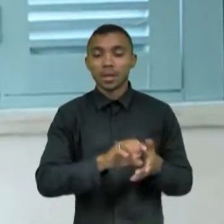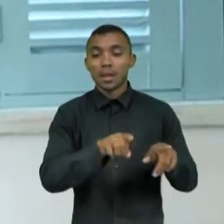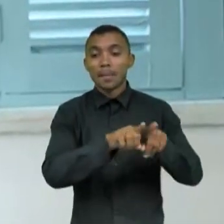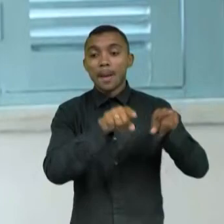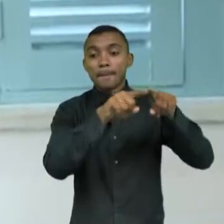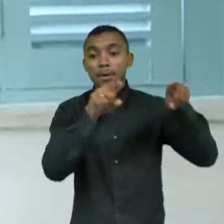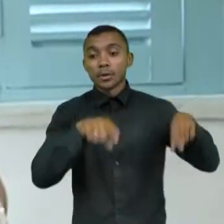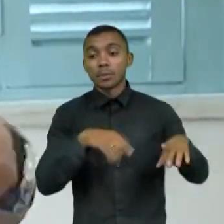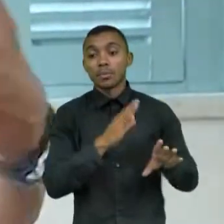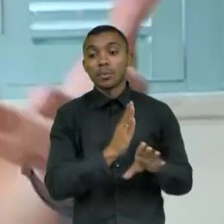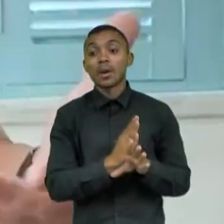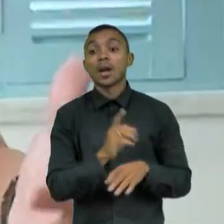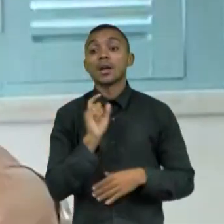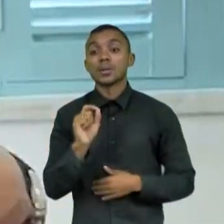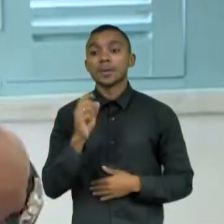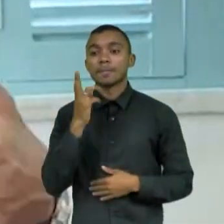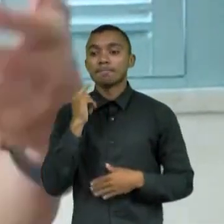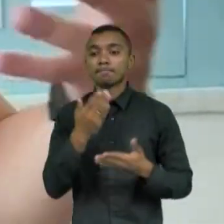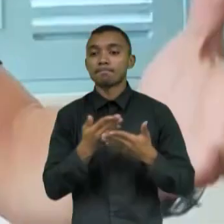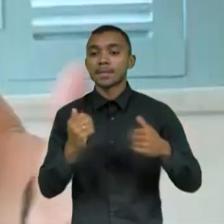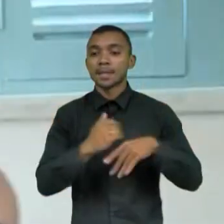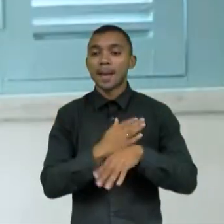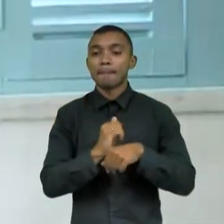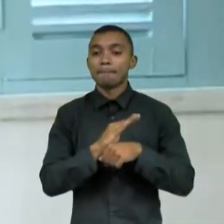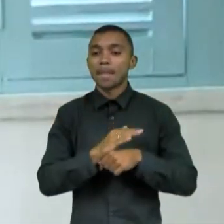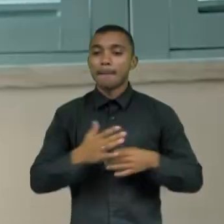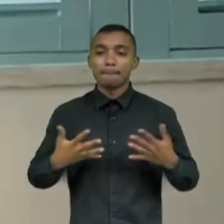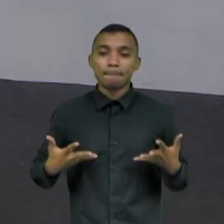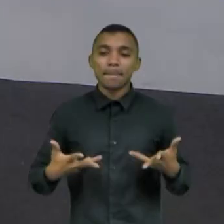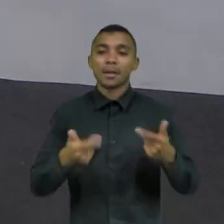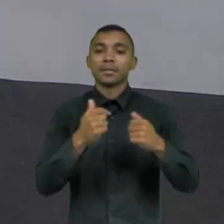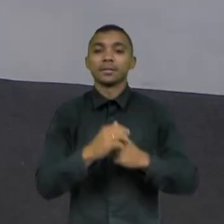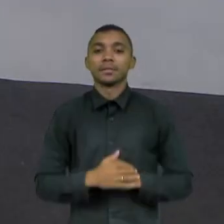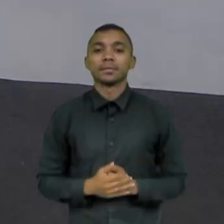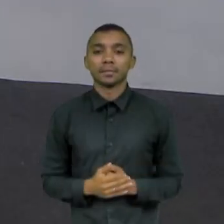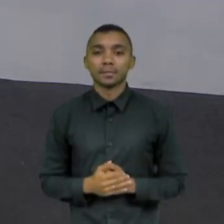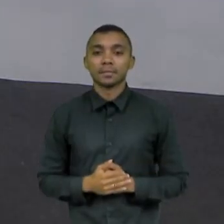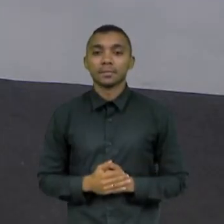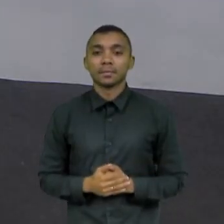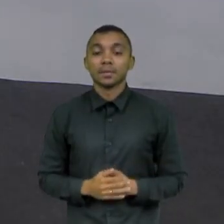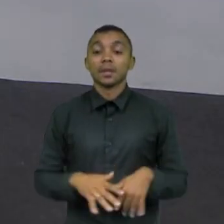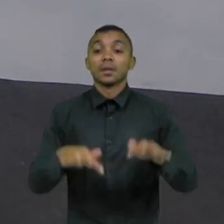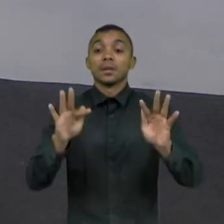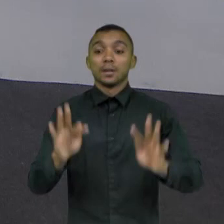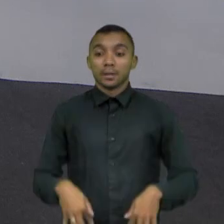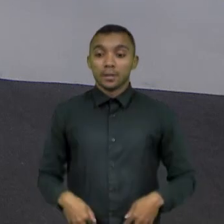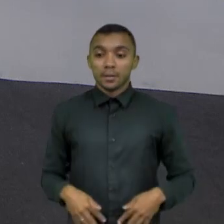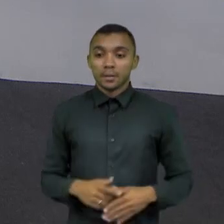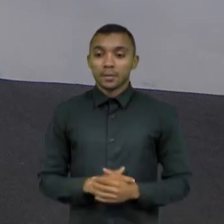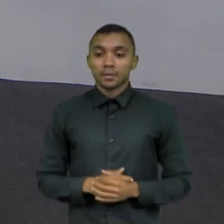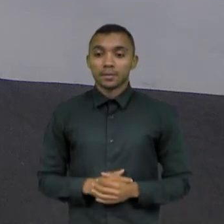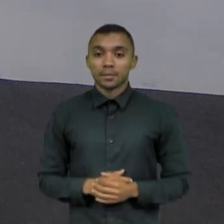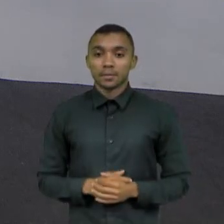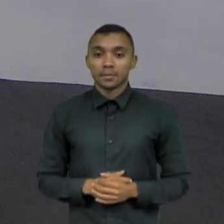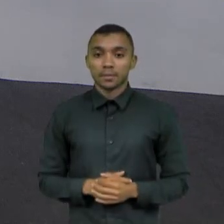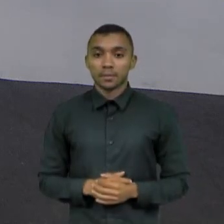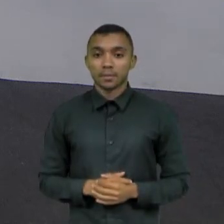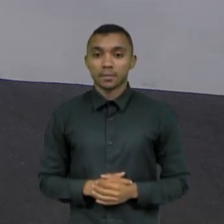para o fortalezense, para deixar a cidade cada vez melhor para quem mora nela. O Jornal Assembleia fica por aqui.